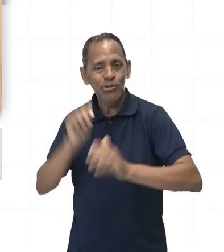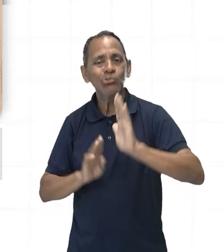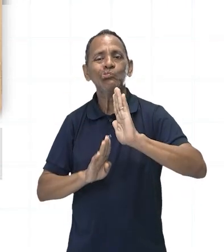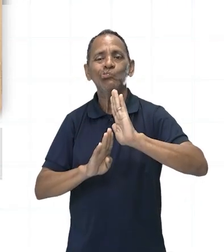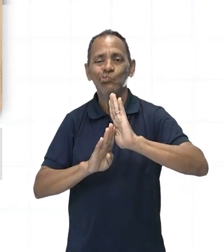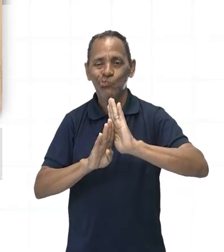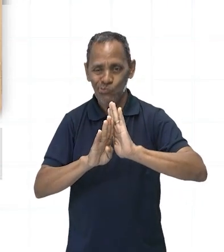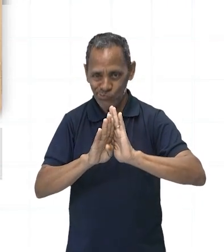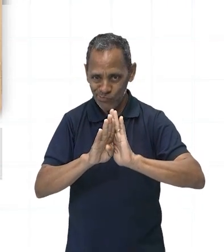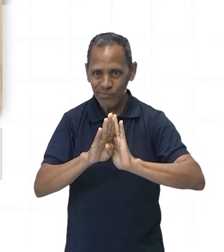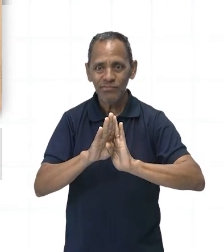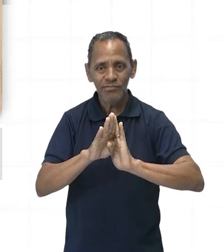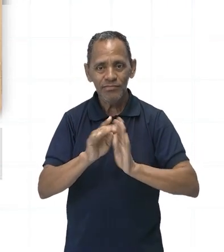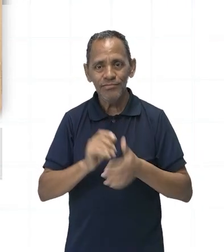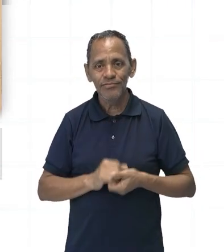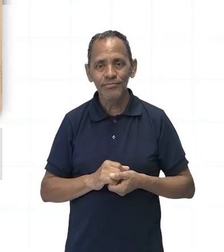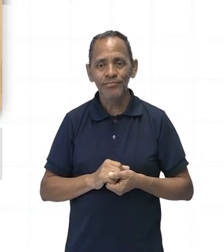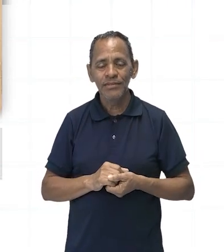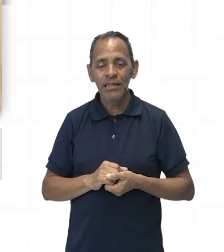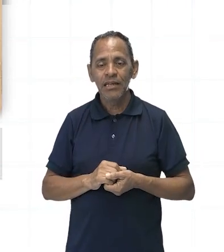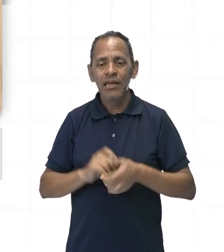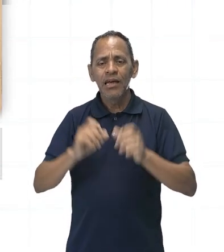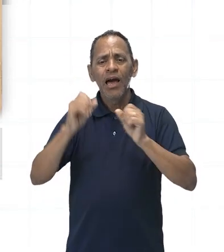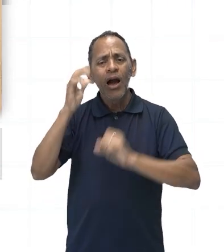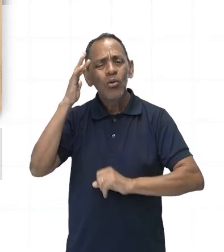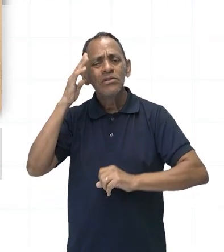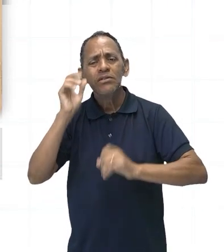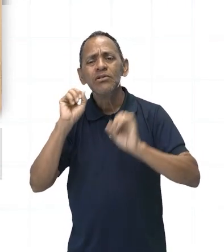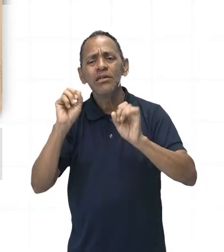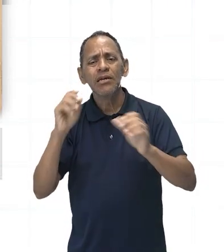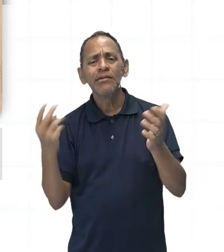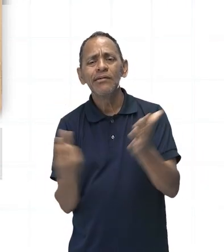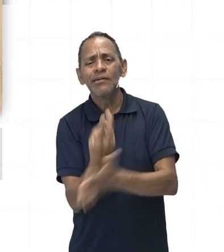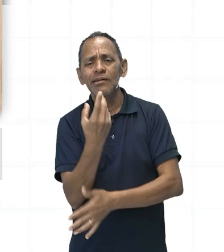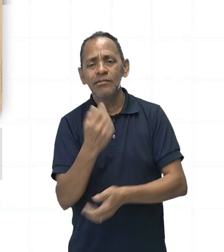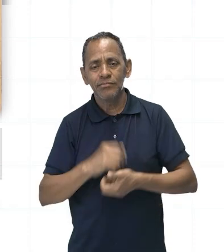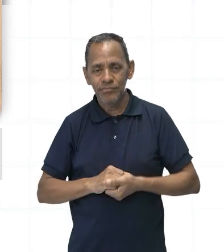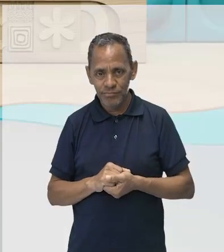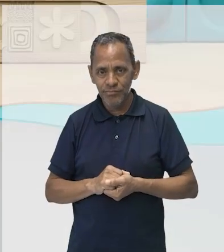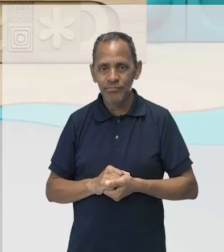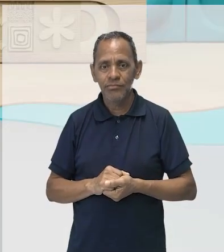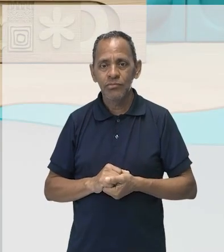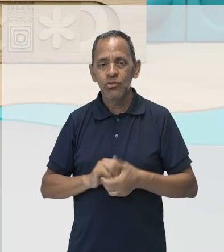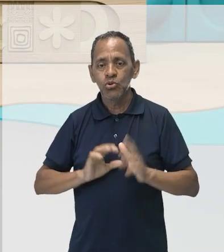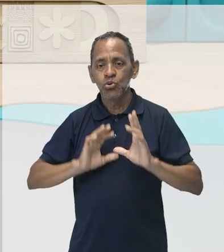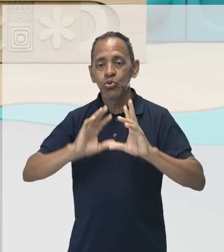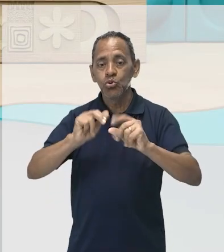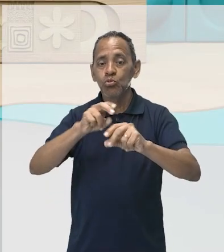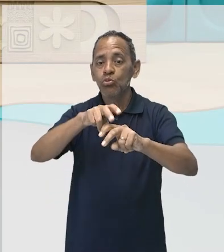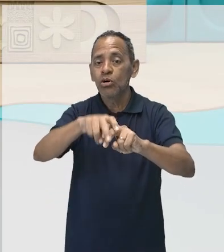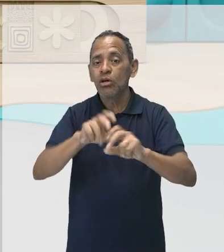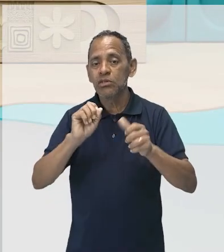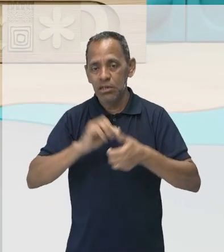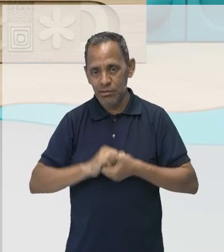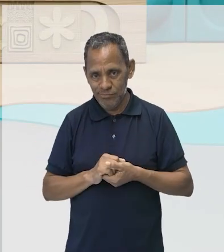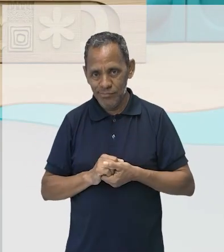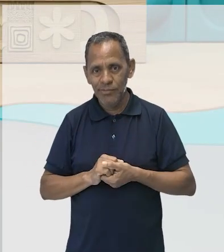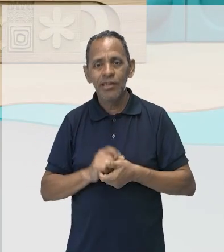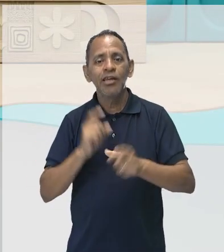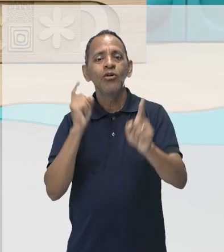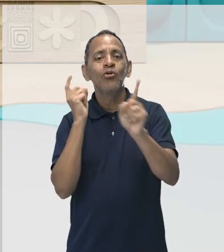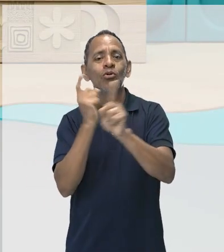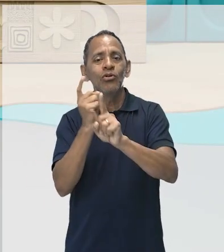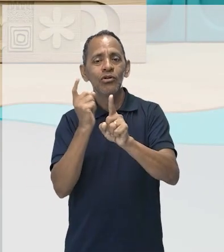num apogeu e rica, né? E o que aconteceu para Manaus, de repente, não ser a cidade mais rica? Tudo isso Nós podemos